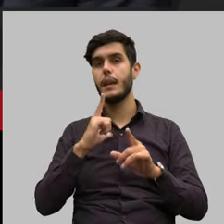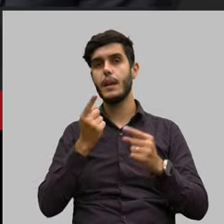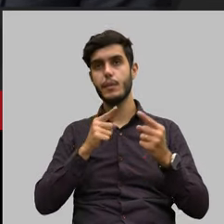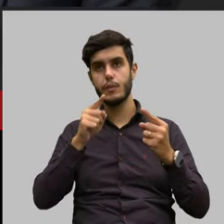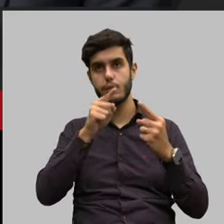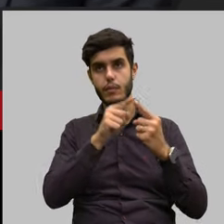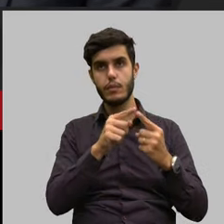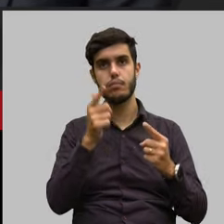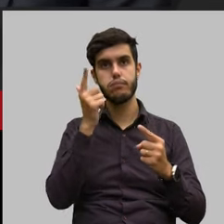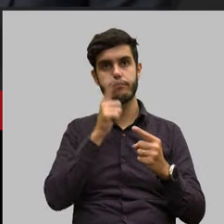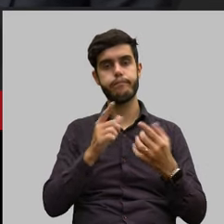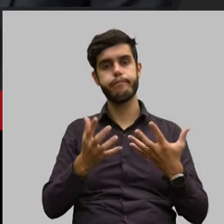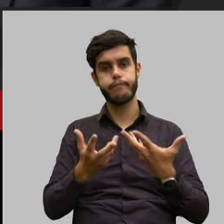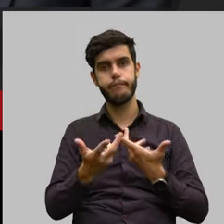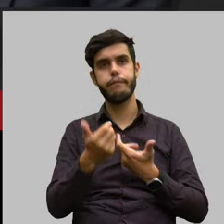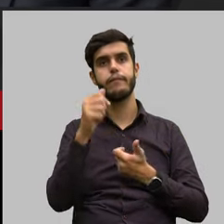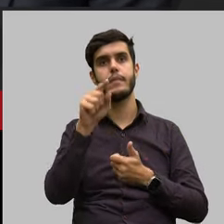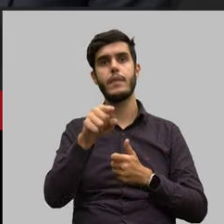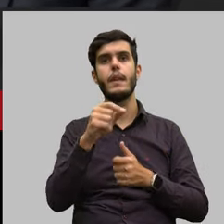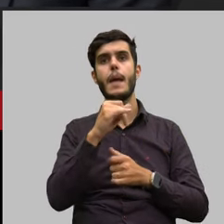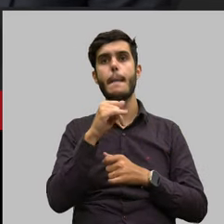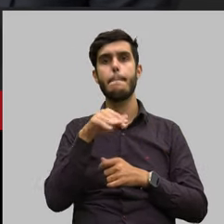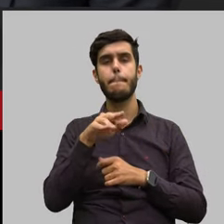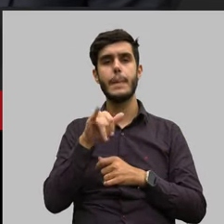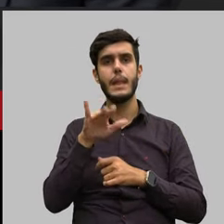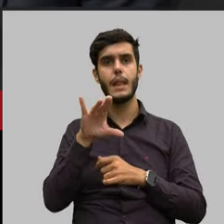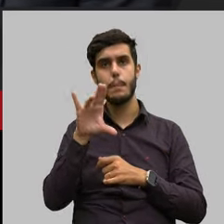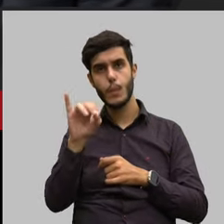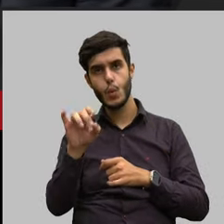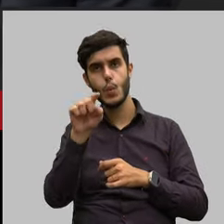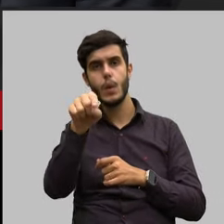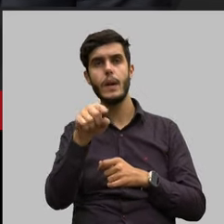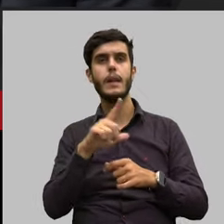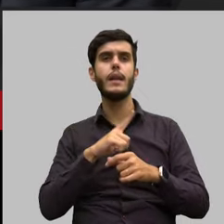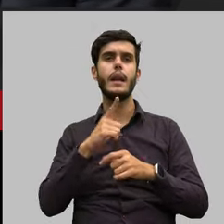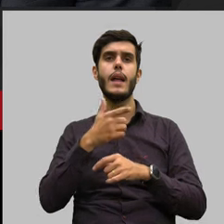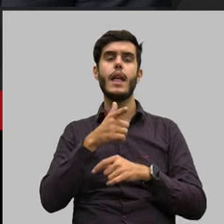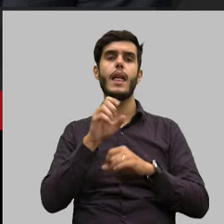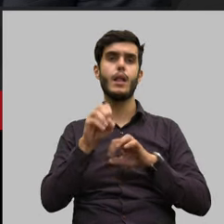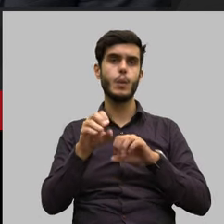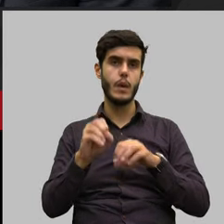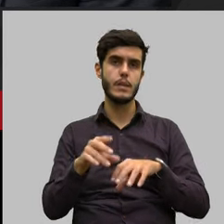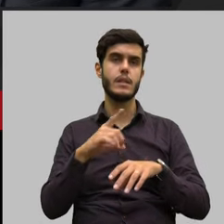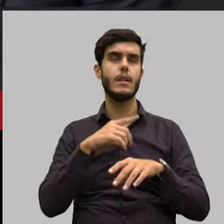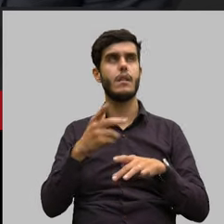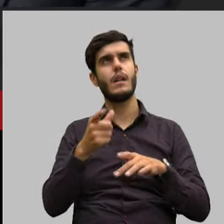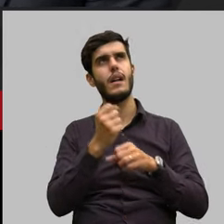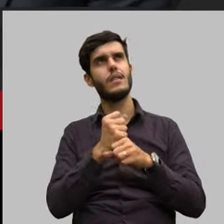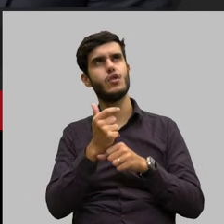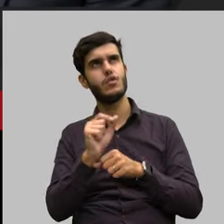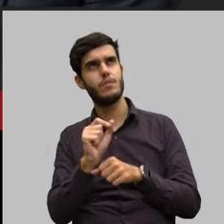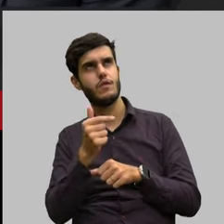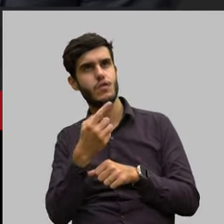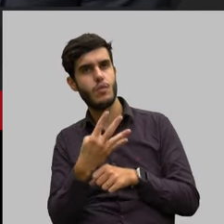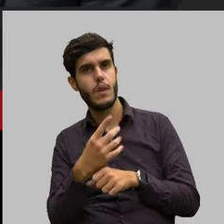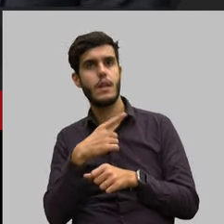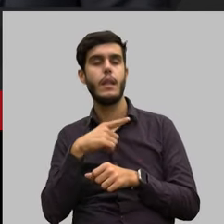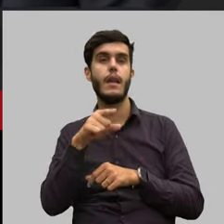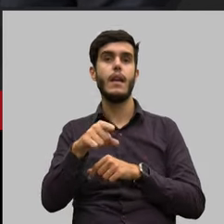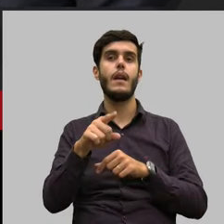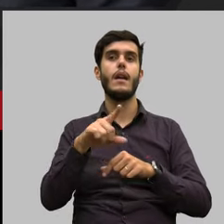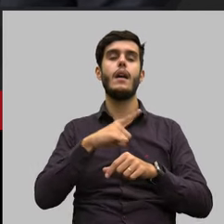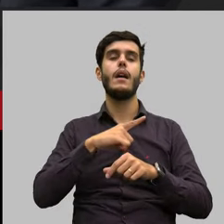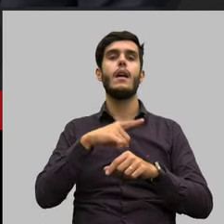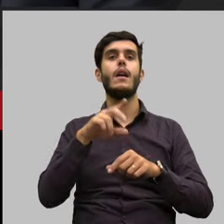executado mais que o mínimo no índice de educação eh sendo que até agora em 2024 estamos com uma execução de